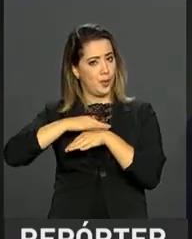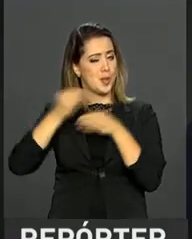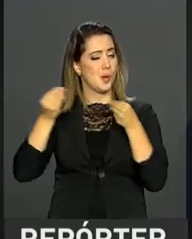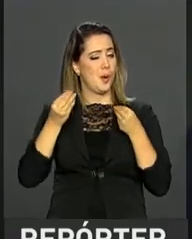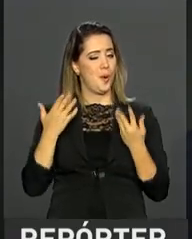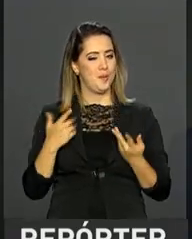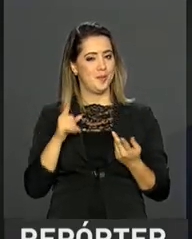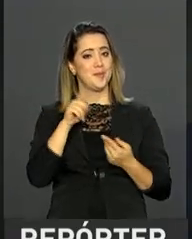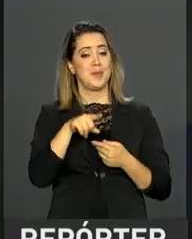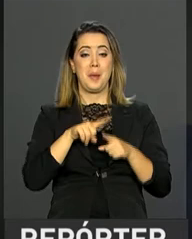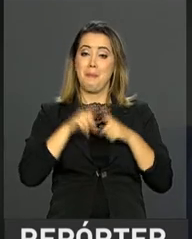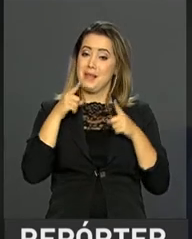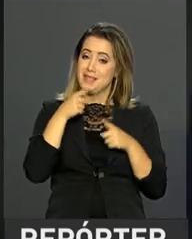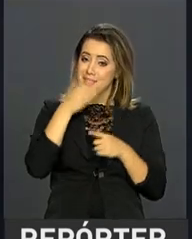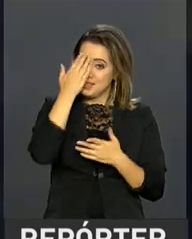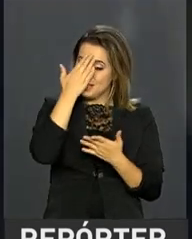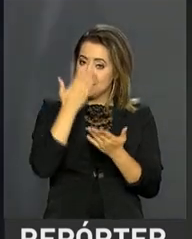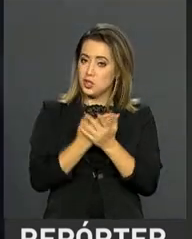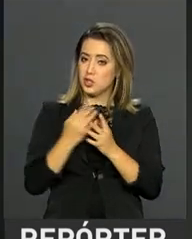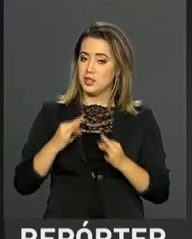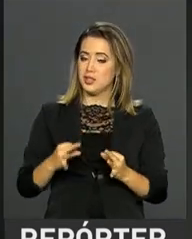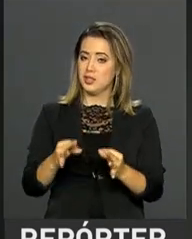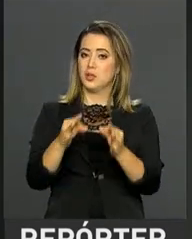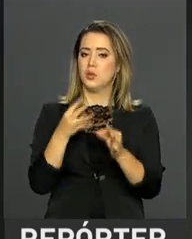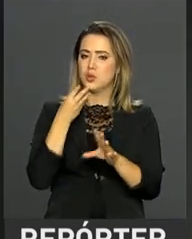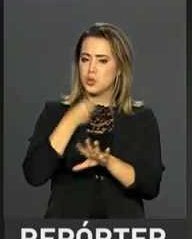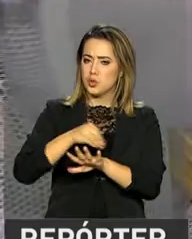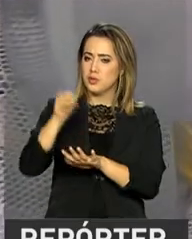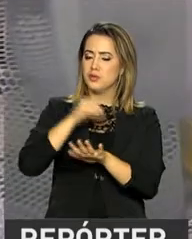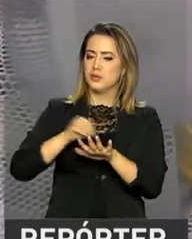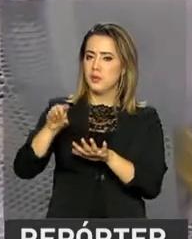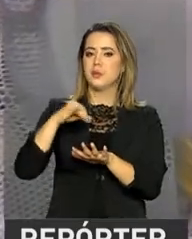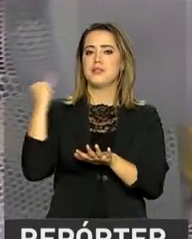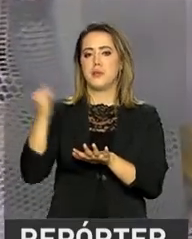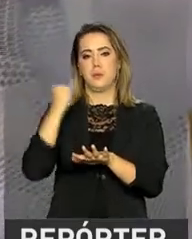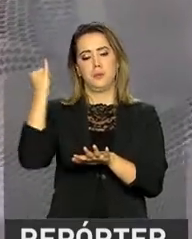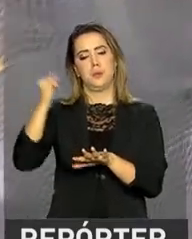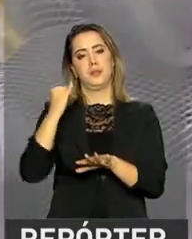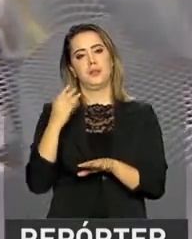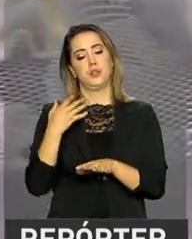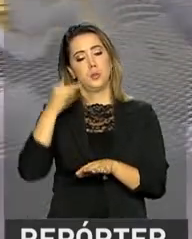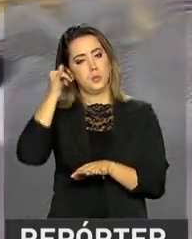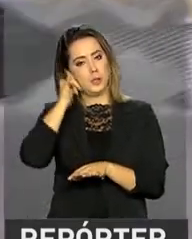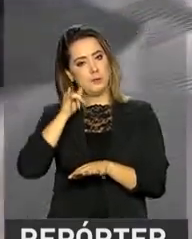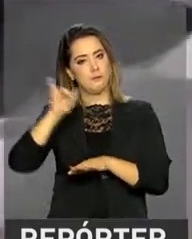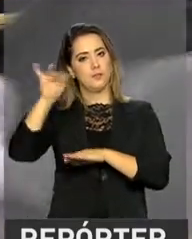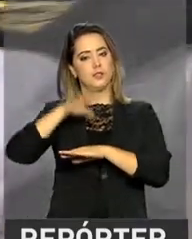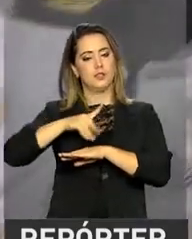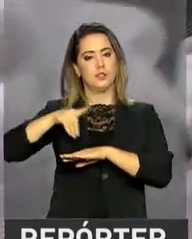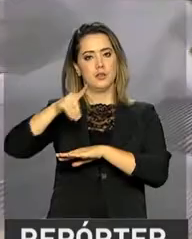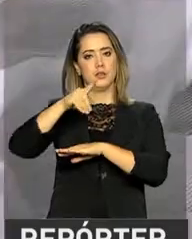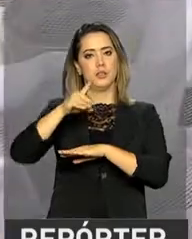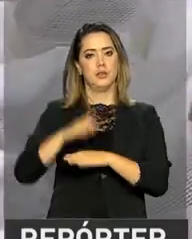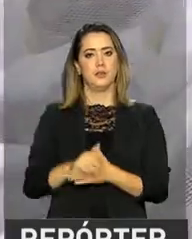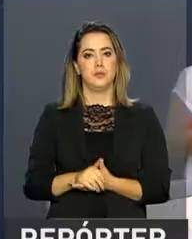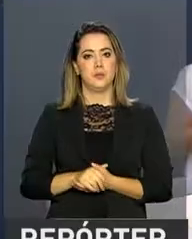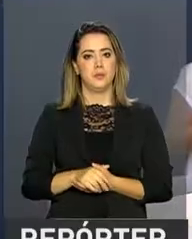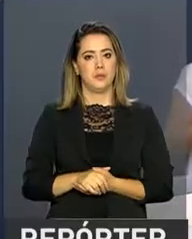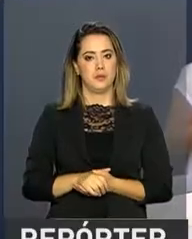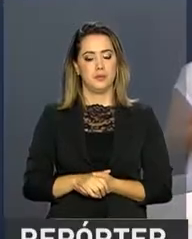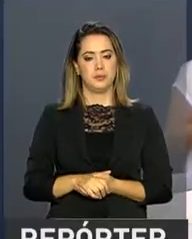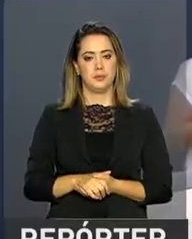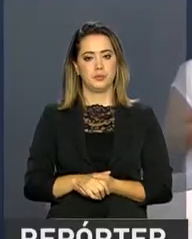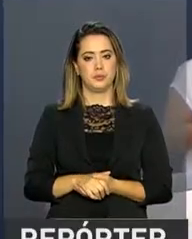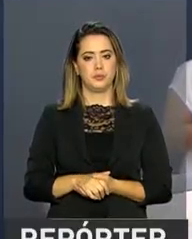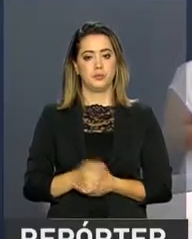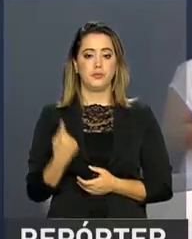acredita que, assim como a tecnologia, informação é uma arma fundamental contra a dengue, a zika e a chikungunya. A gente explica